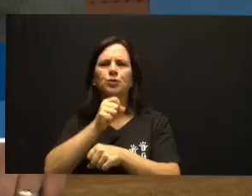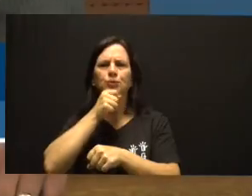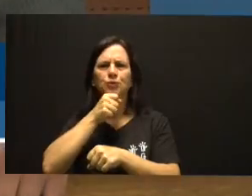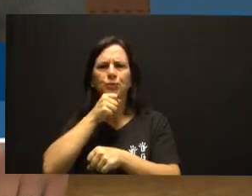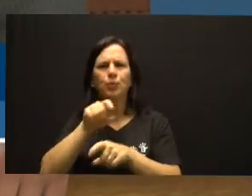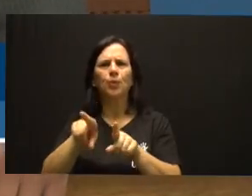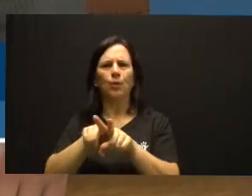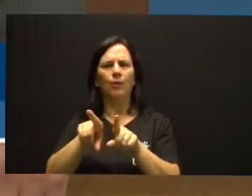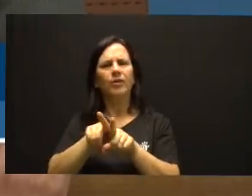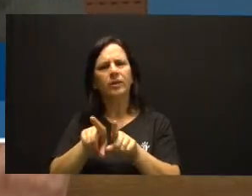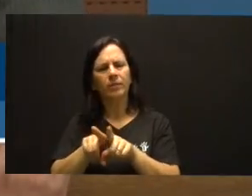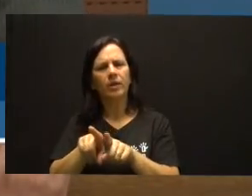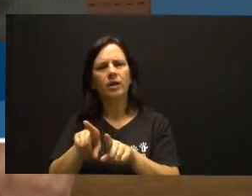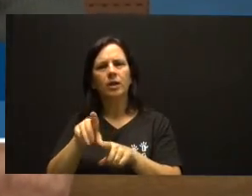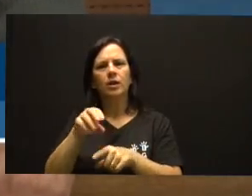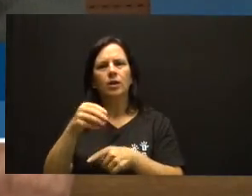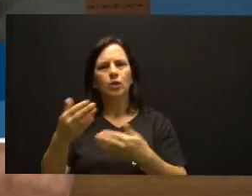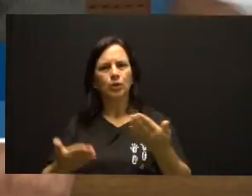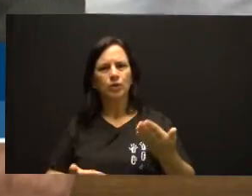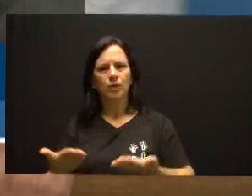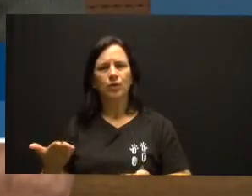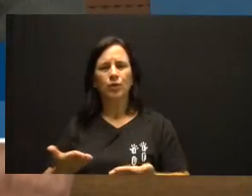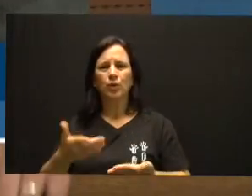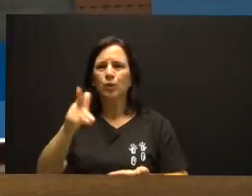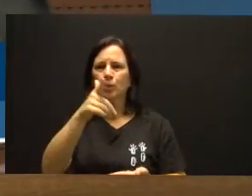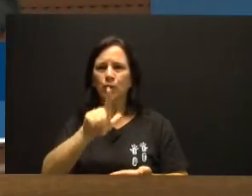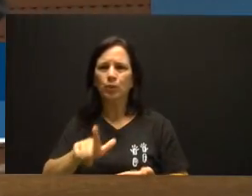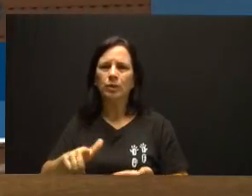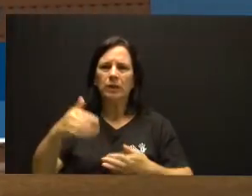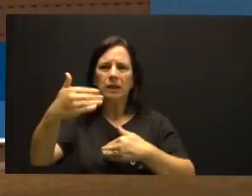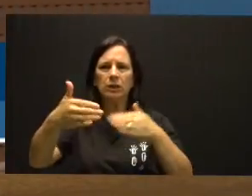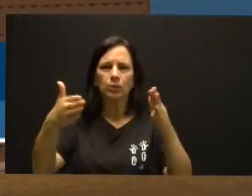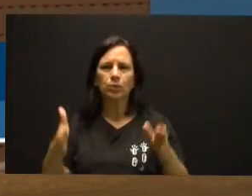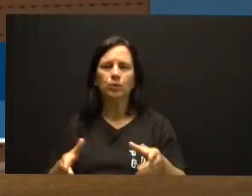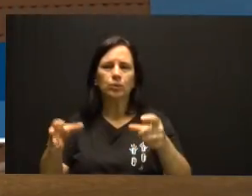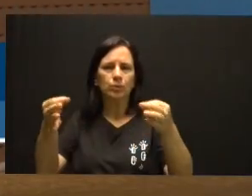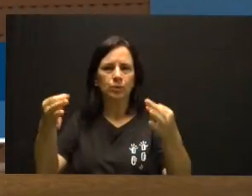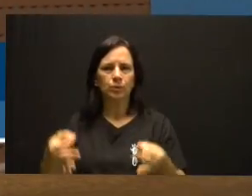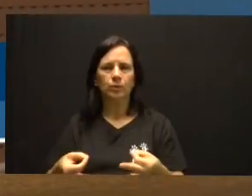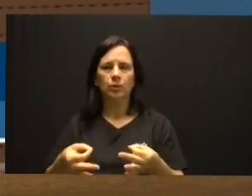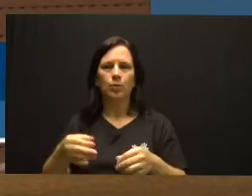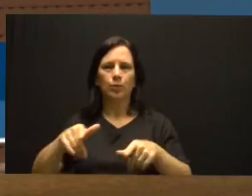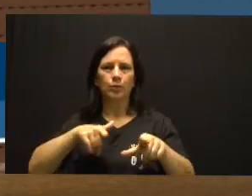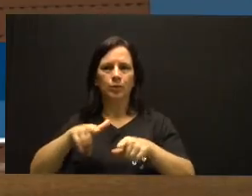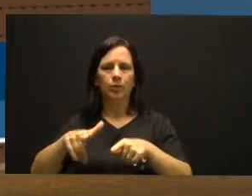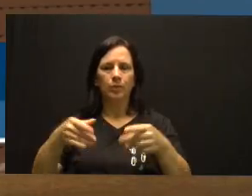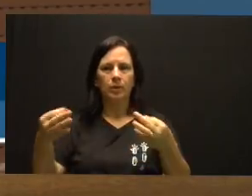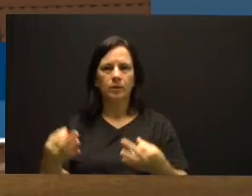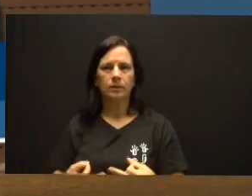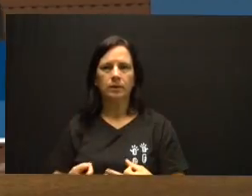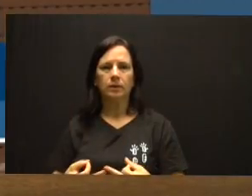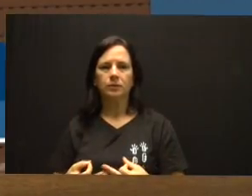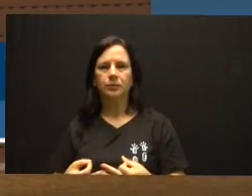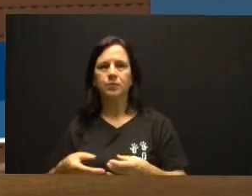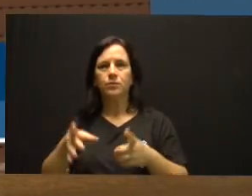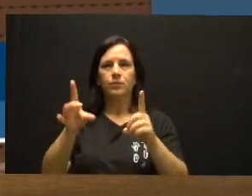servidores, pois não há instalações adequadas para realizar o trabalho de forma minimamente